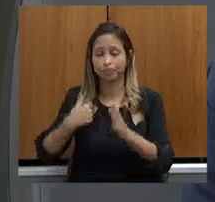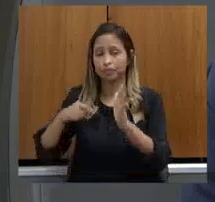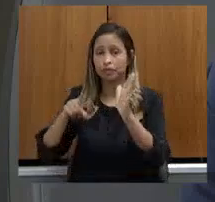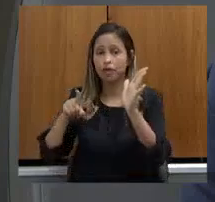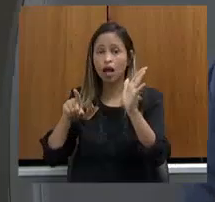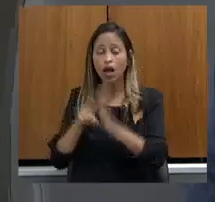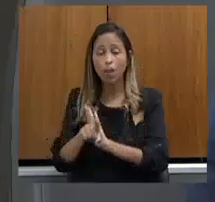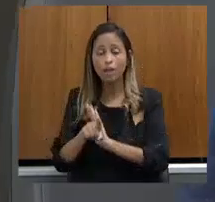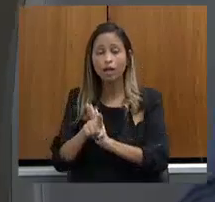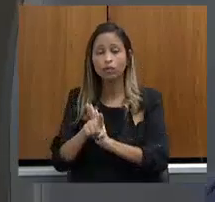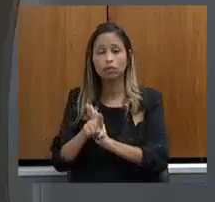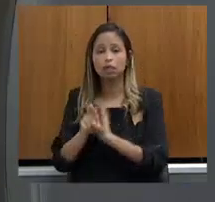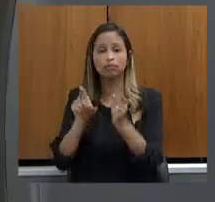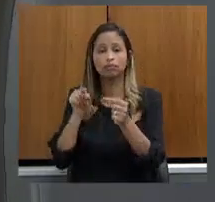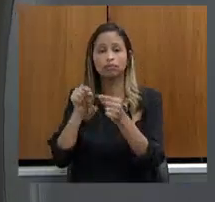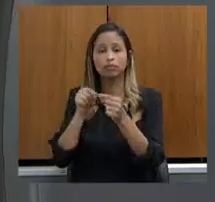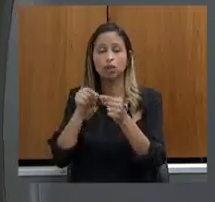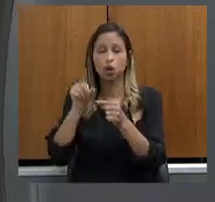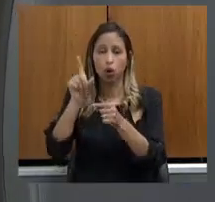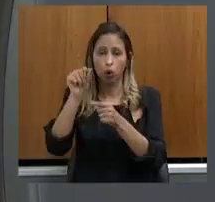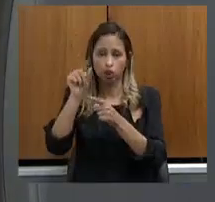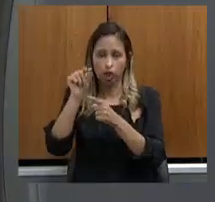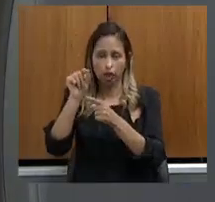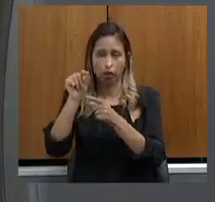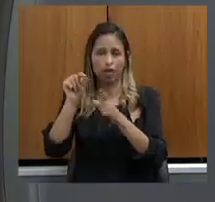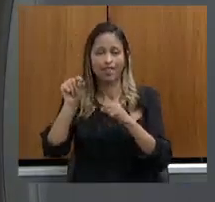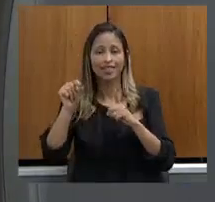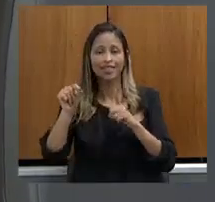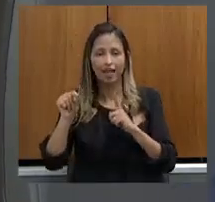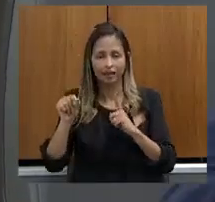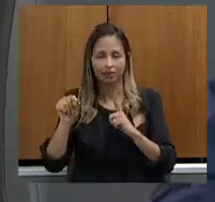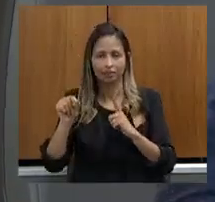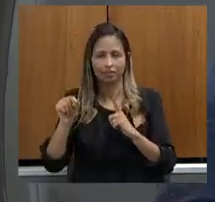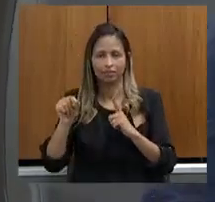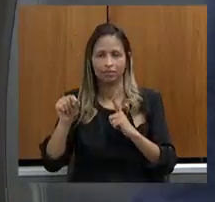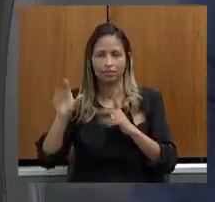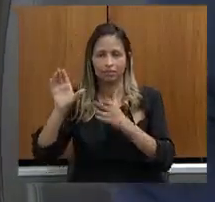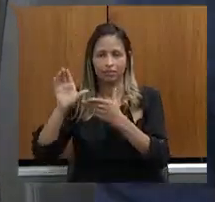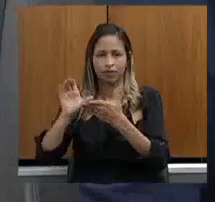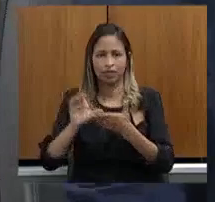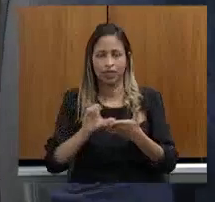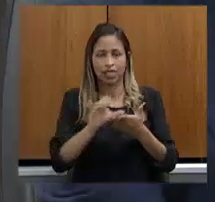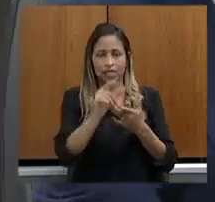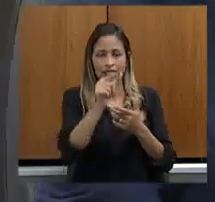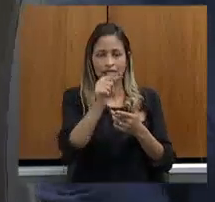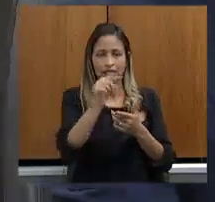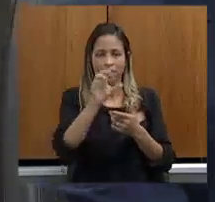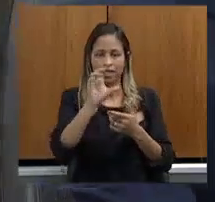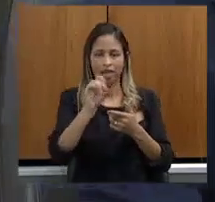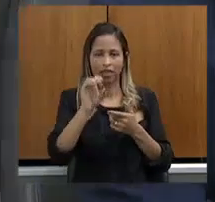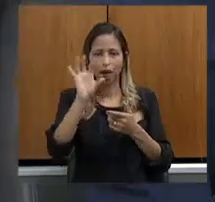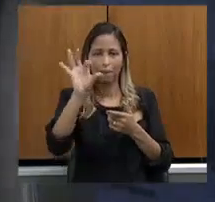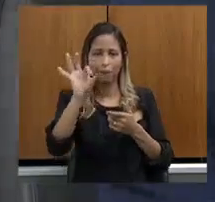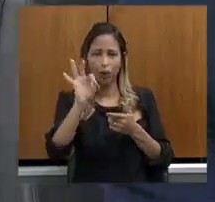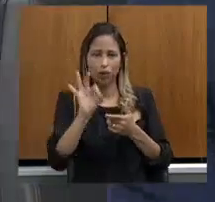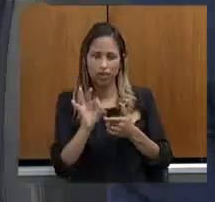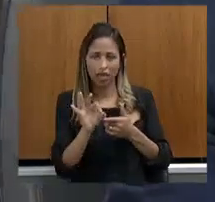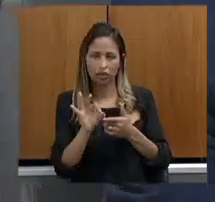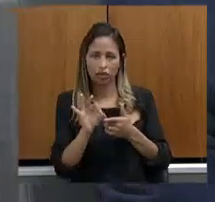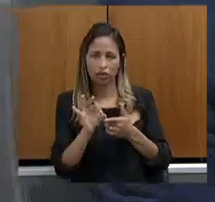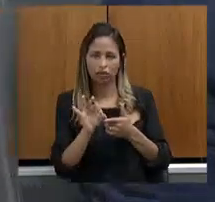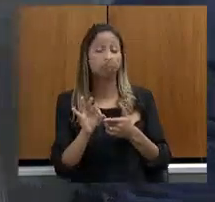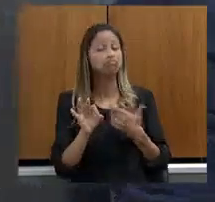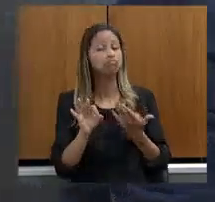pergunta objetiva porque o dinheiro tem o fato de vocês investirem 70% os recursos do fundeb